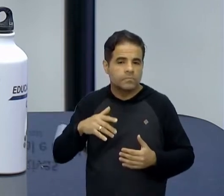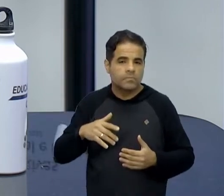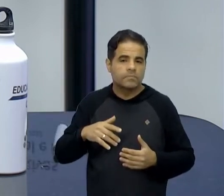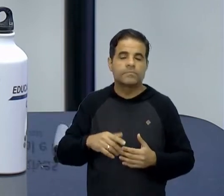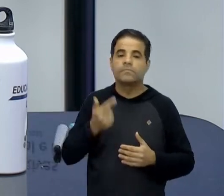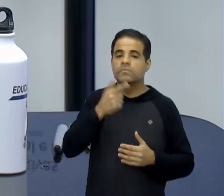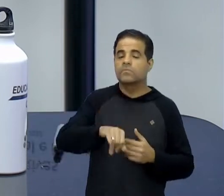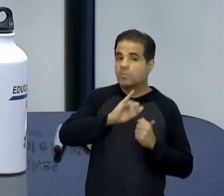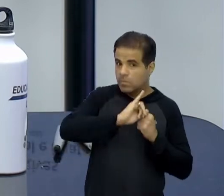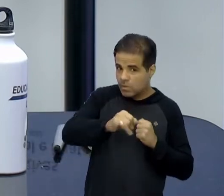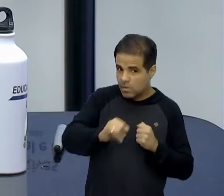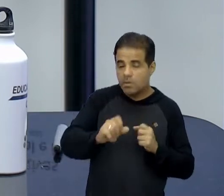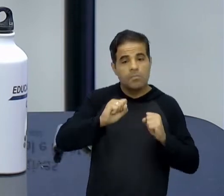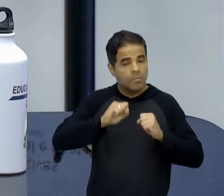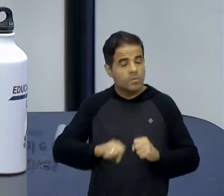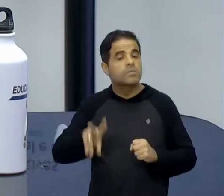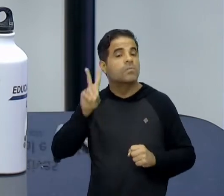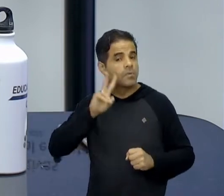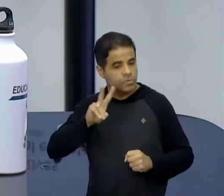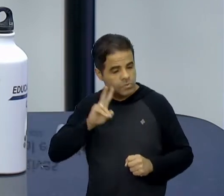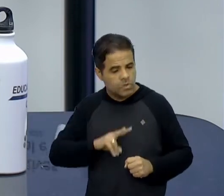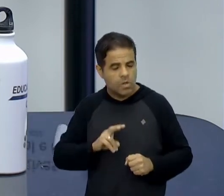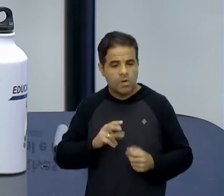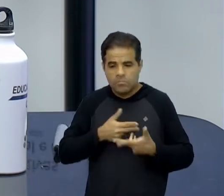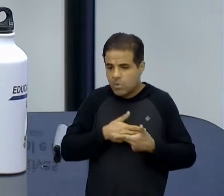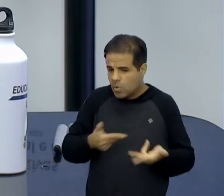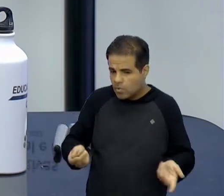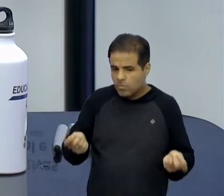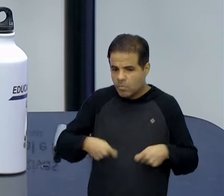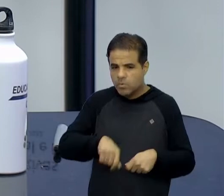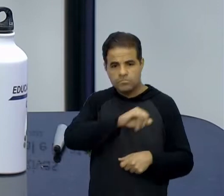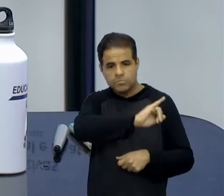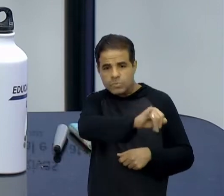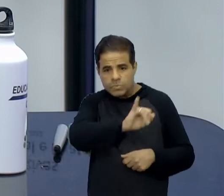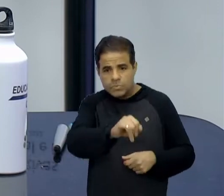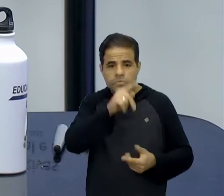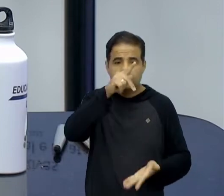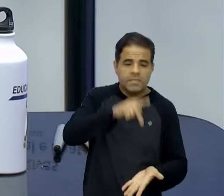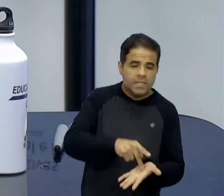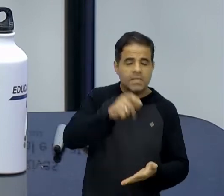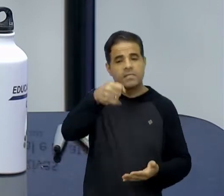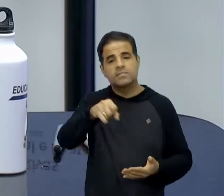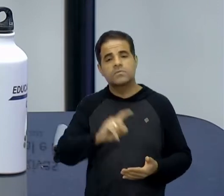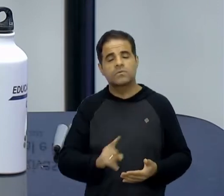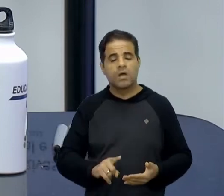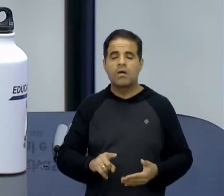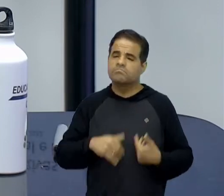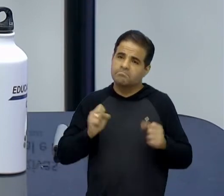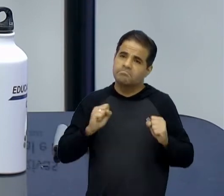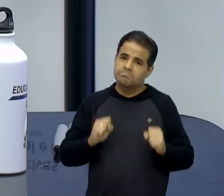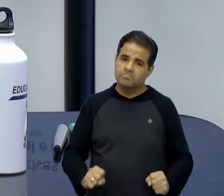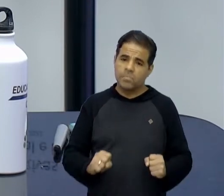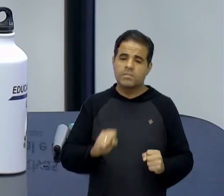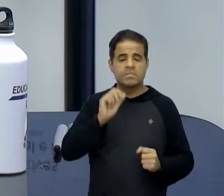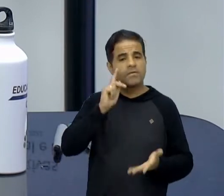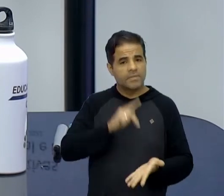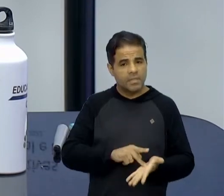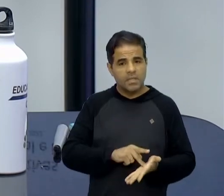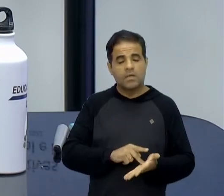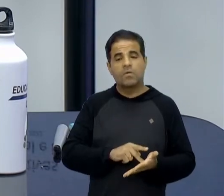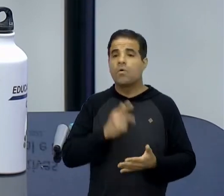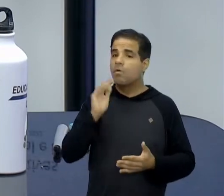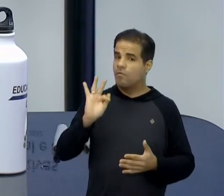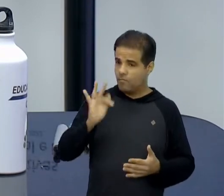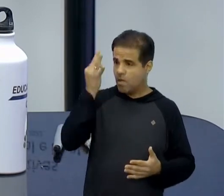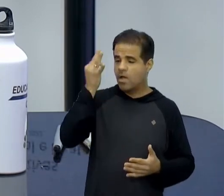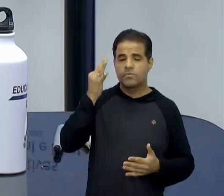uma narrativa pode ser uma história, algo que eu posso contar que ela pode ser verdadeira ou não. O fato ele também pode ser verdadeiro, ou